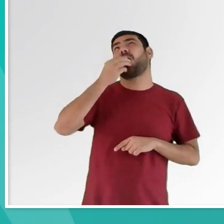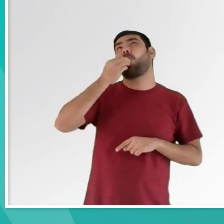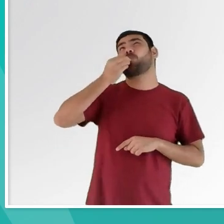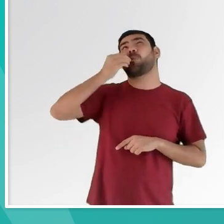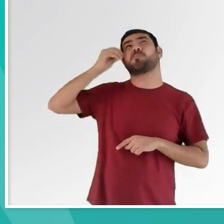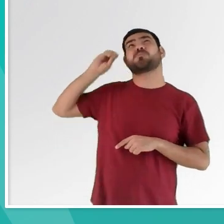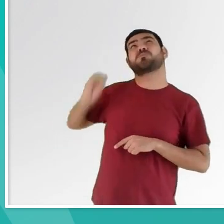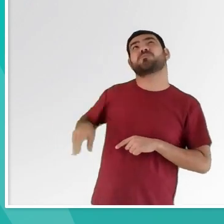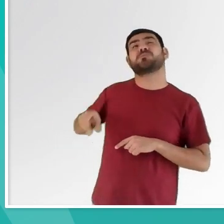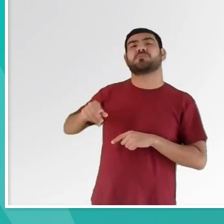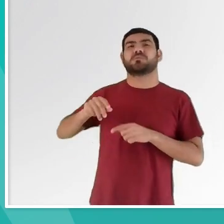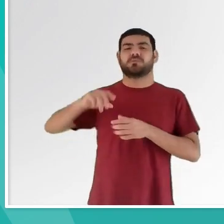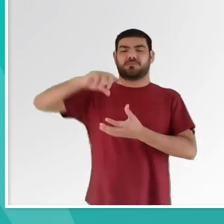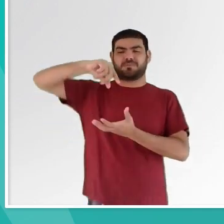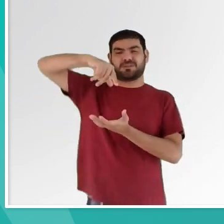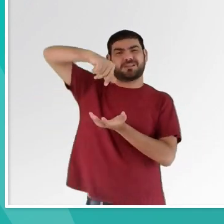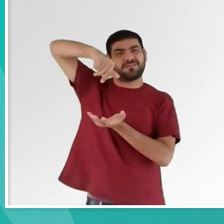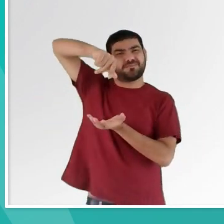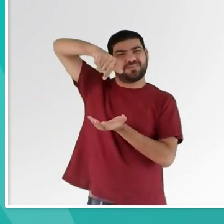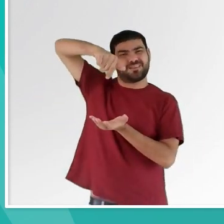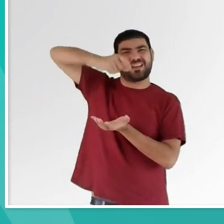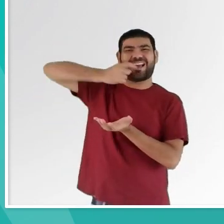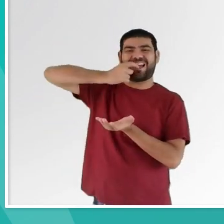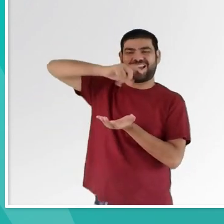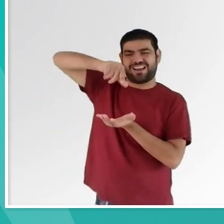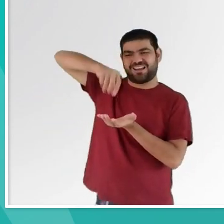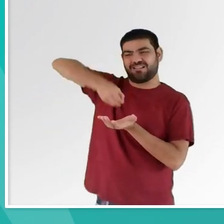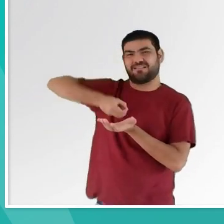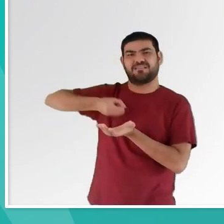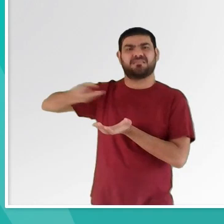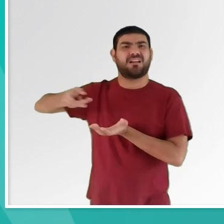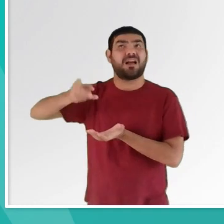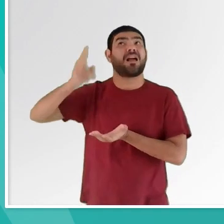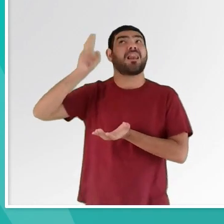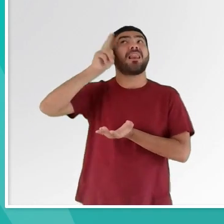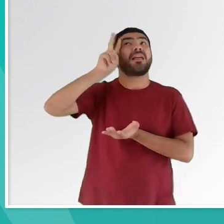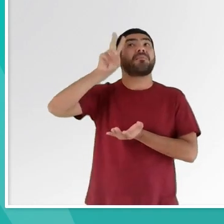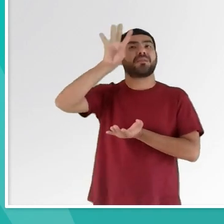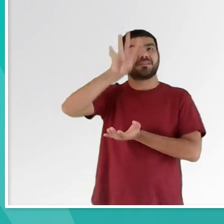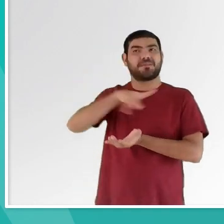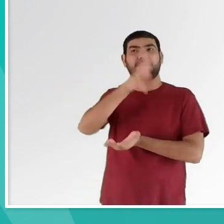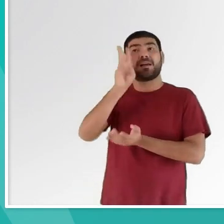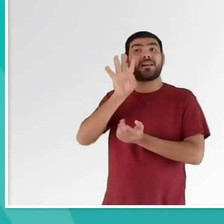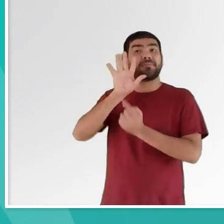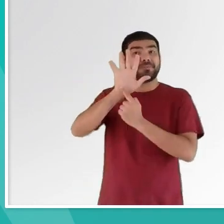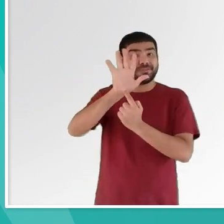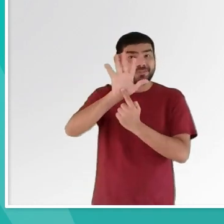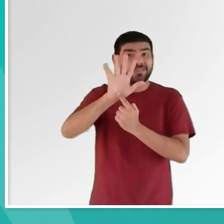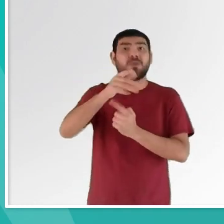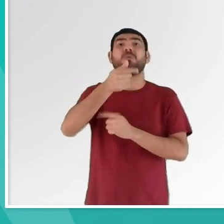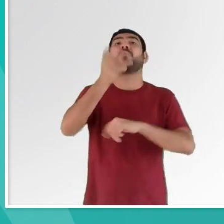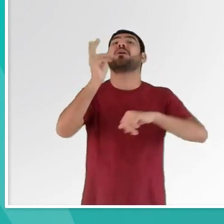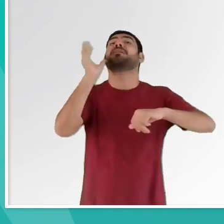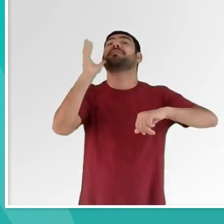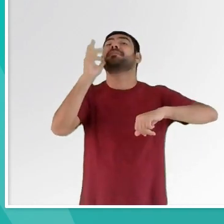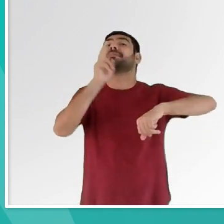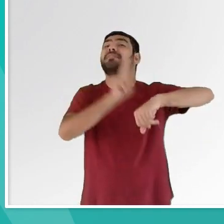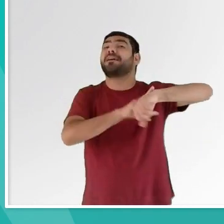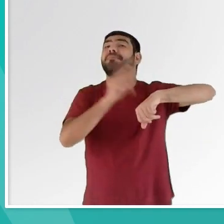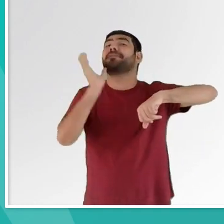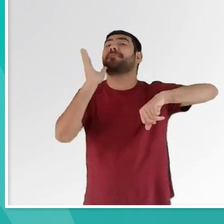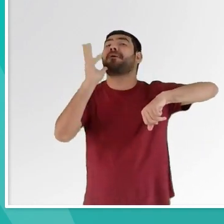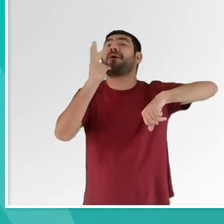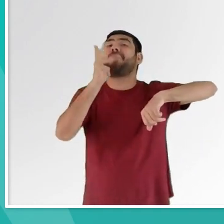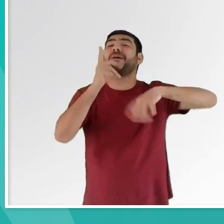meio ambiente, você lembra daquela nossa tabela que nós mostramos para vocês, quanto tempo leva para se